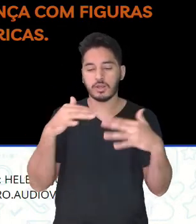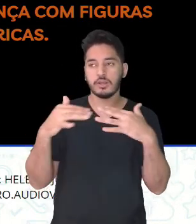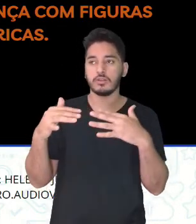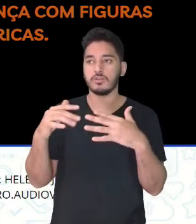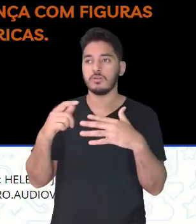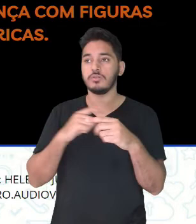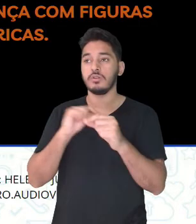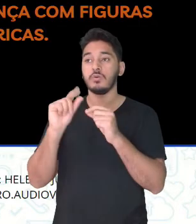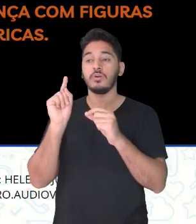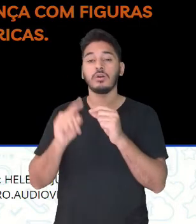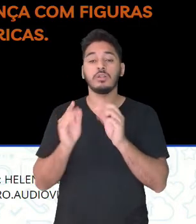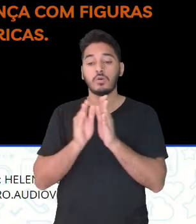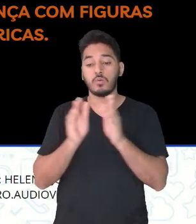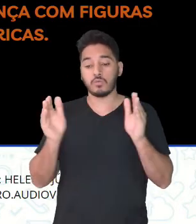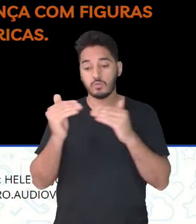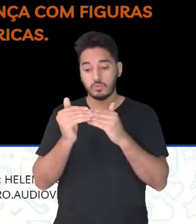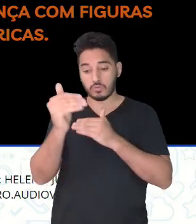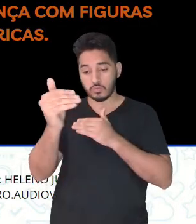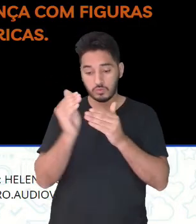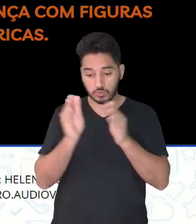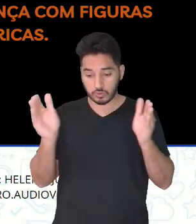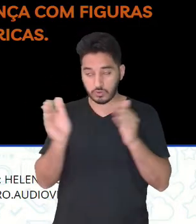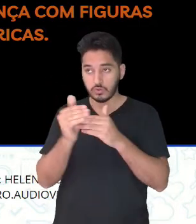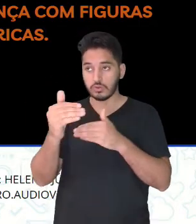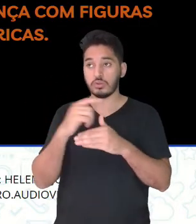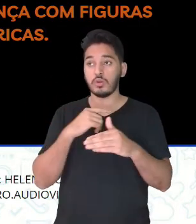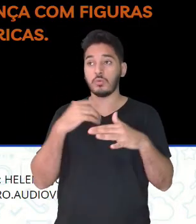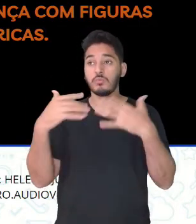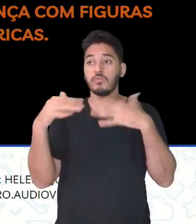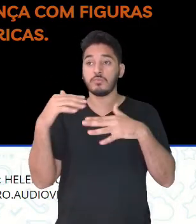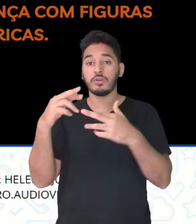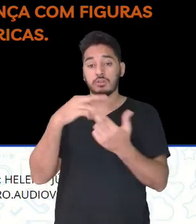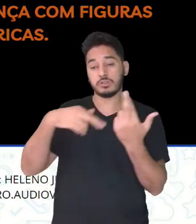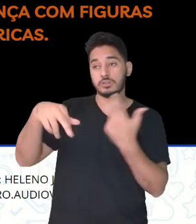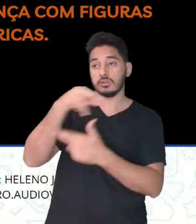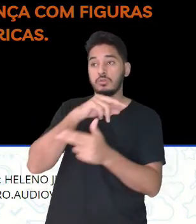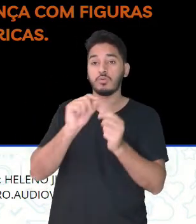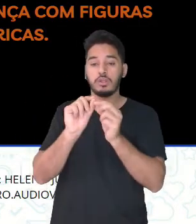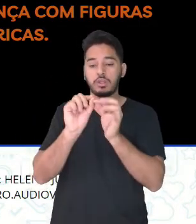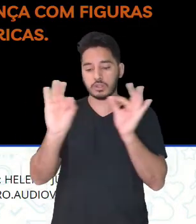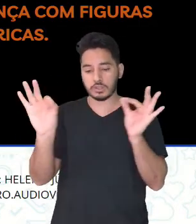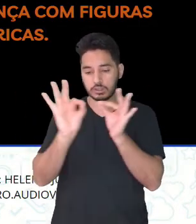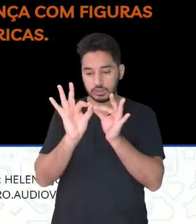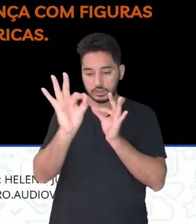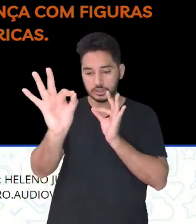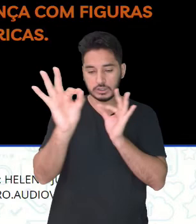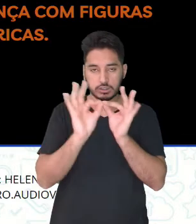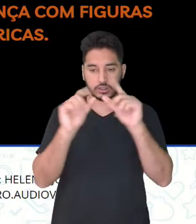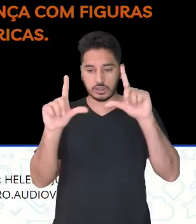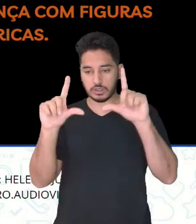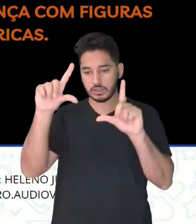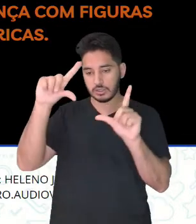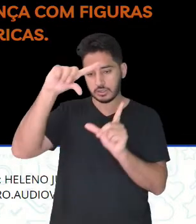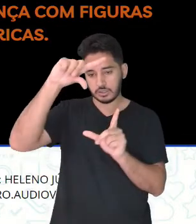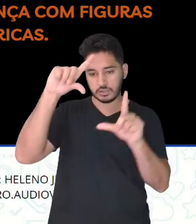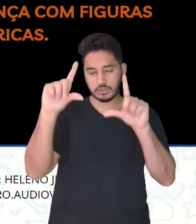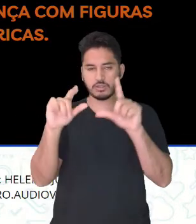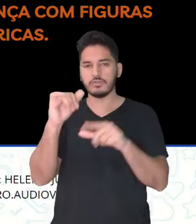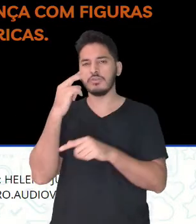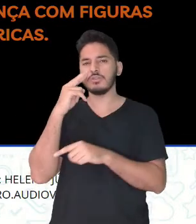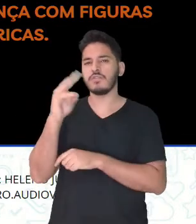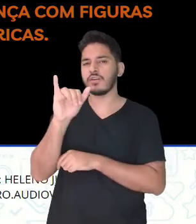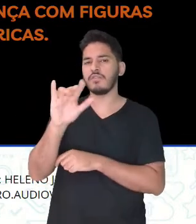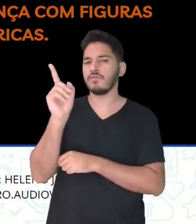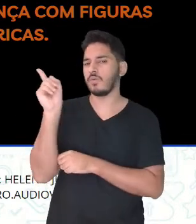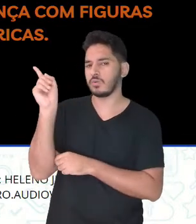uma escala dimensional que relaciona os movimentos da dança com figuras geométricas. Então, se vocês observarem nessa foto aí que